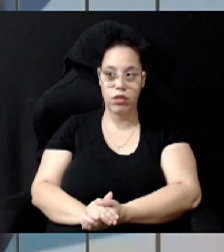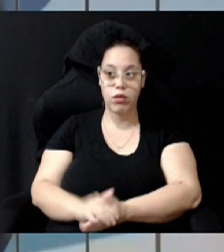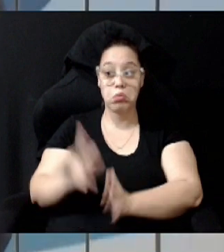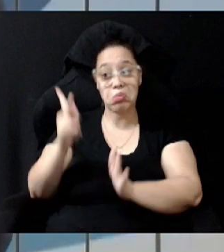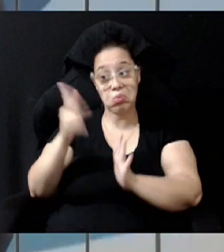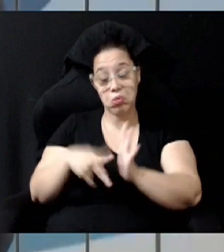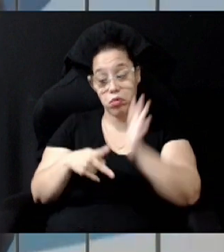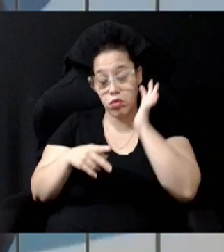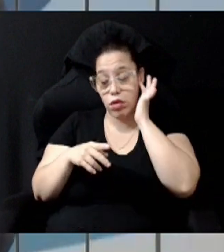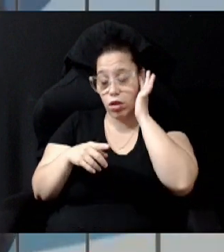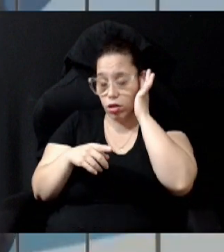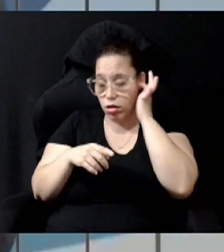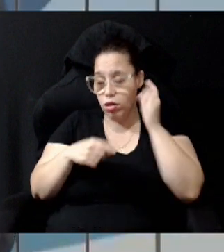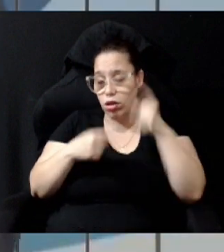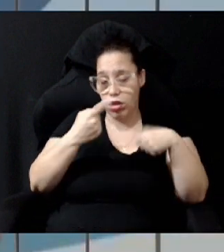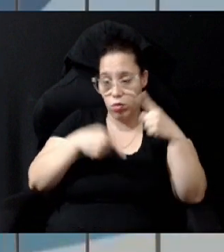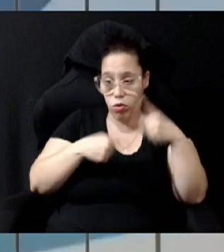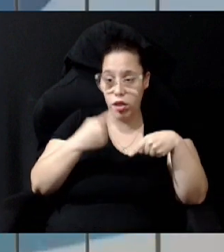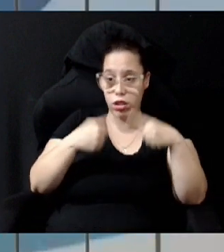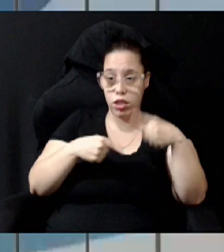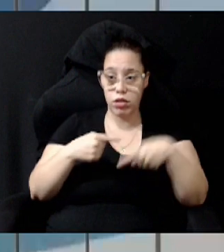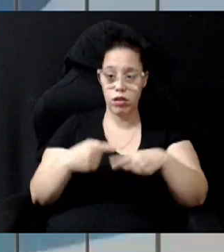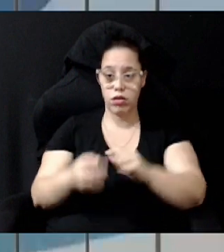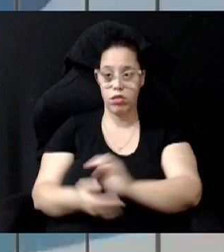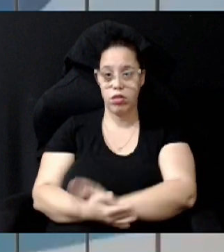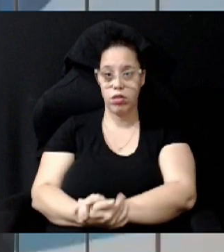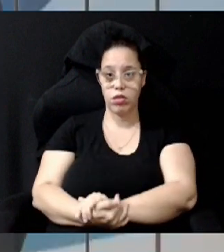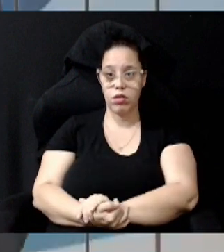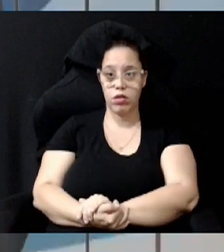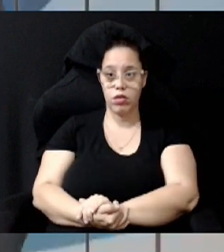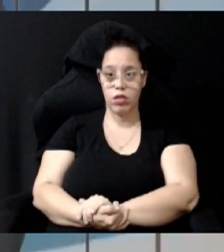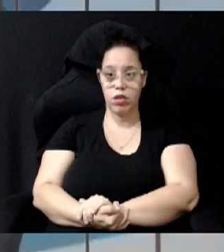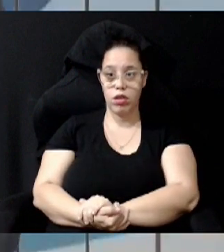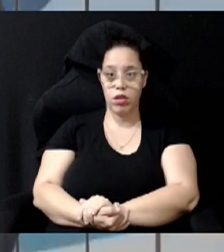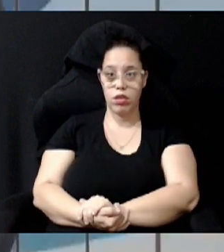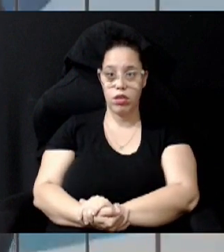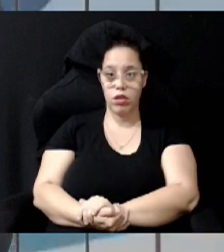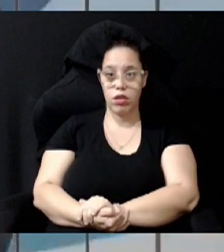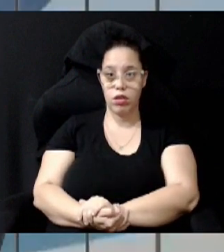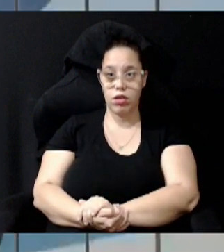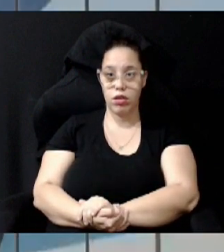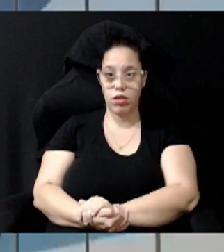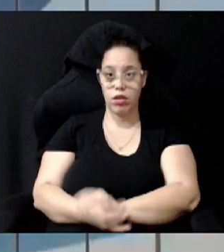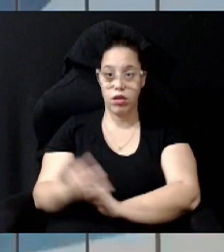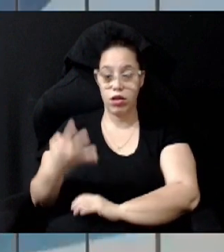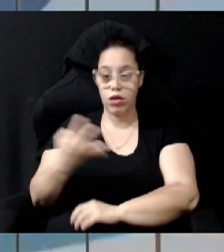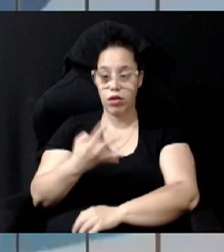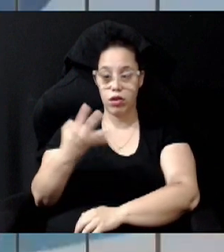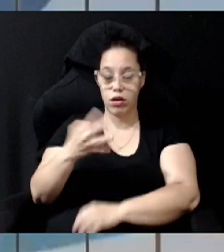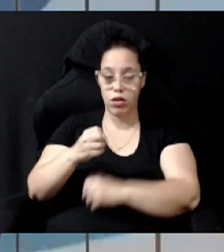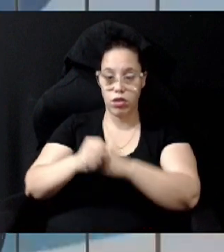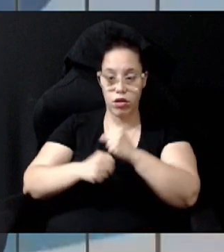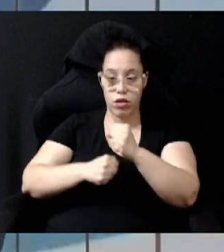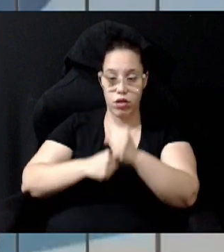política. Ela é da política. E nesses 44 anos, eu tenho 60, tenho